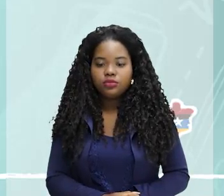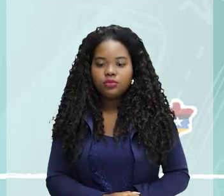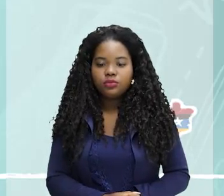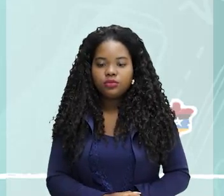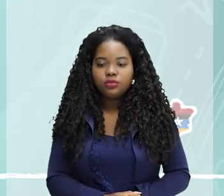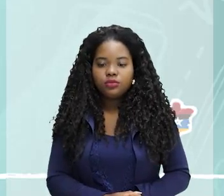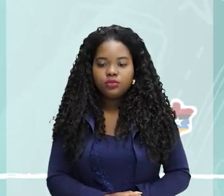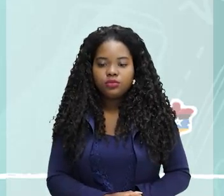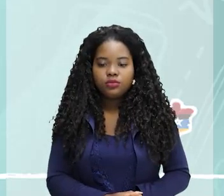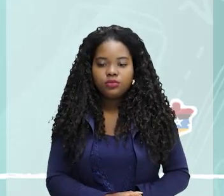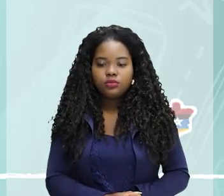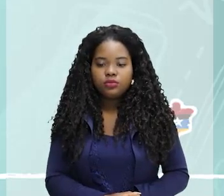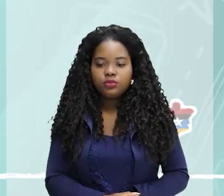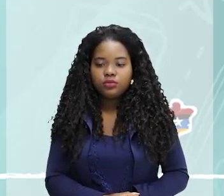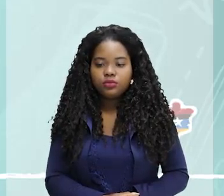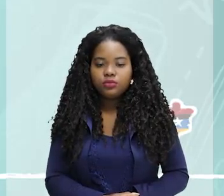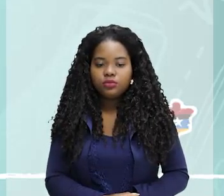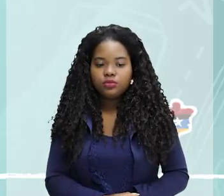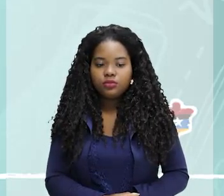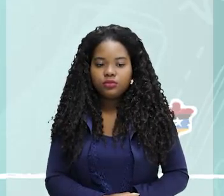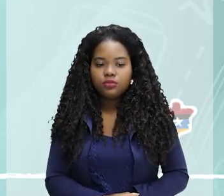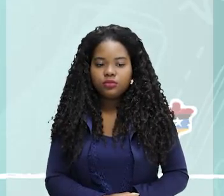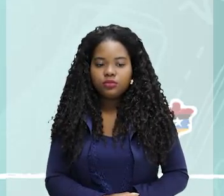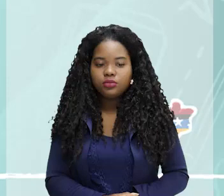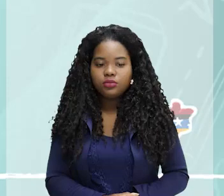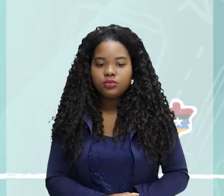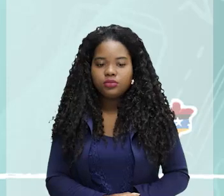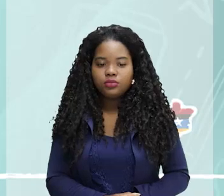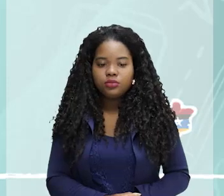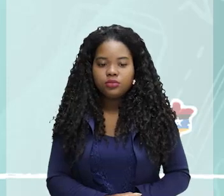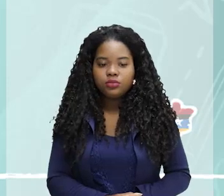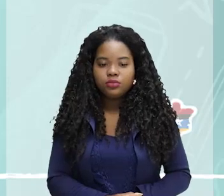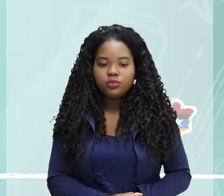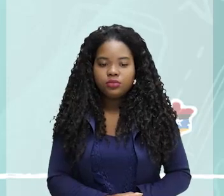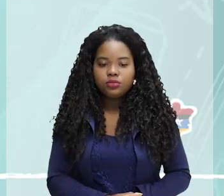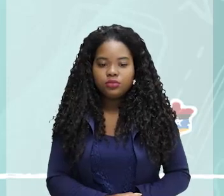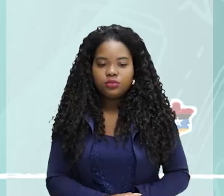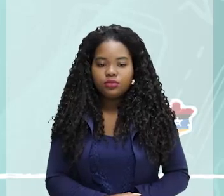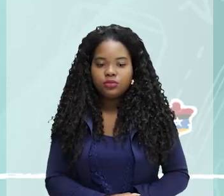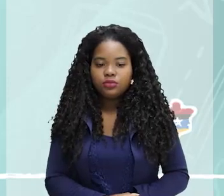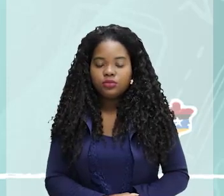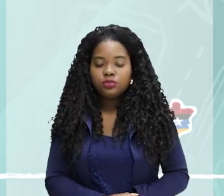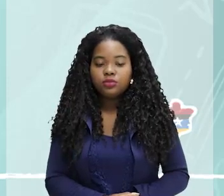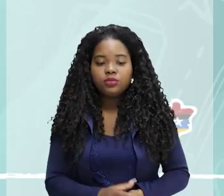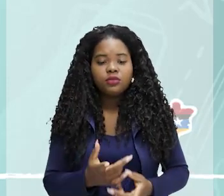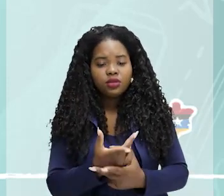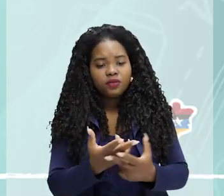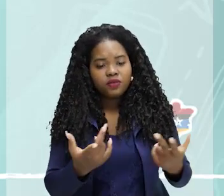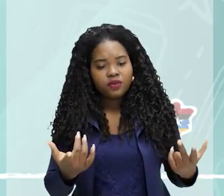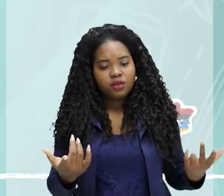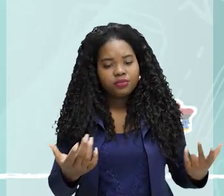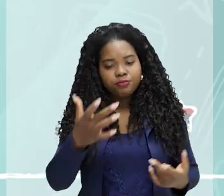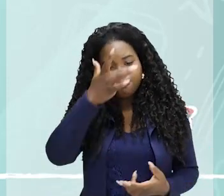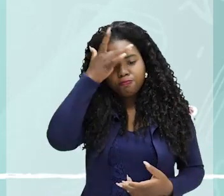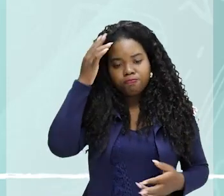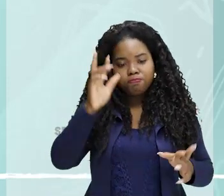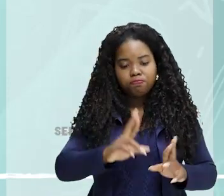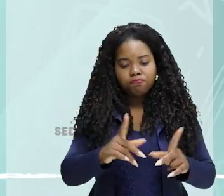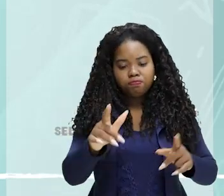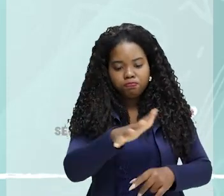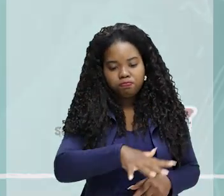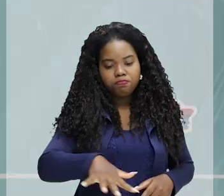do setor industrial, tinha pedagogos, humanistas, certo? Pessoas de áreas bem diferentes.